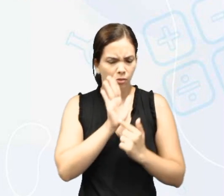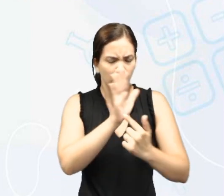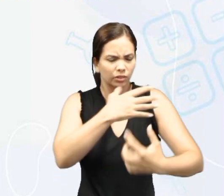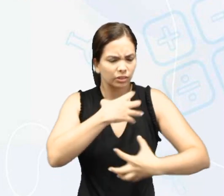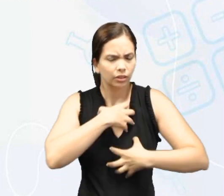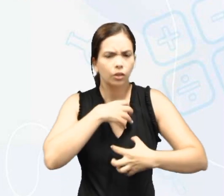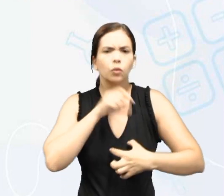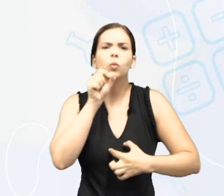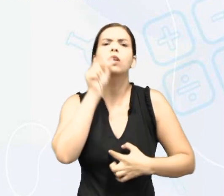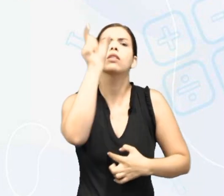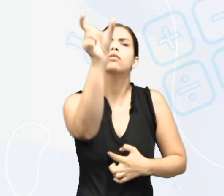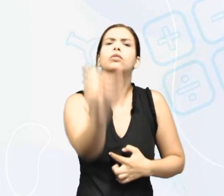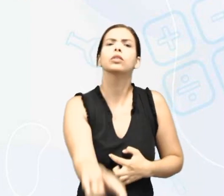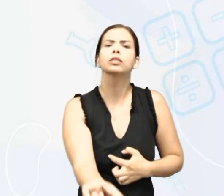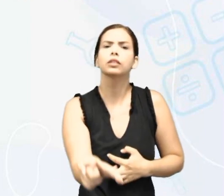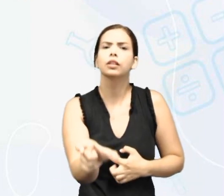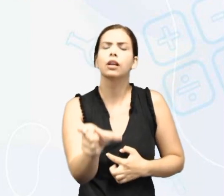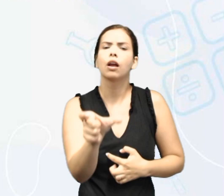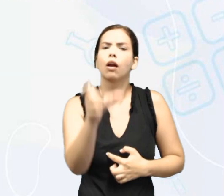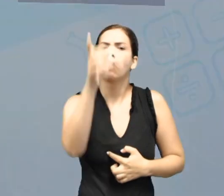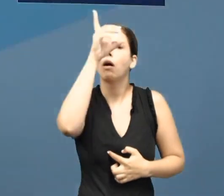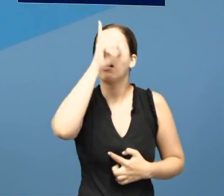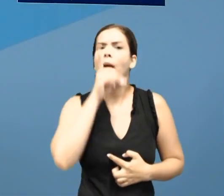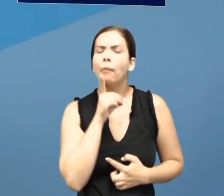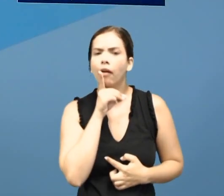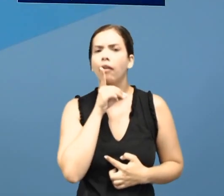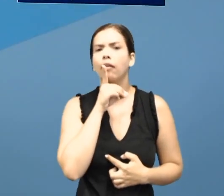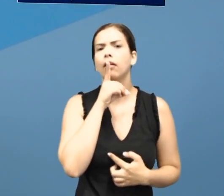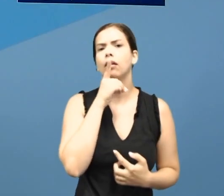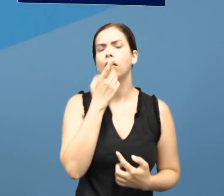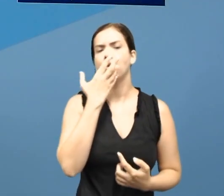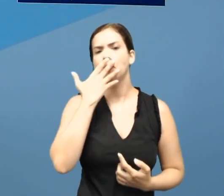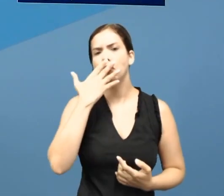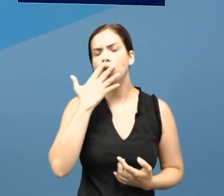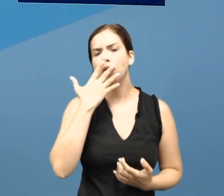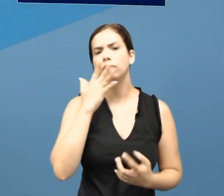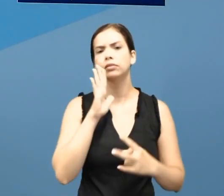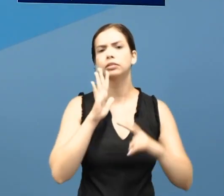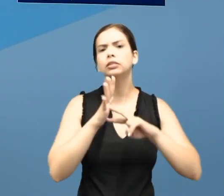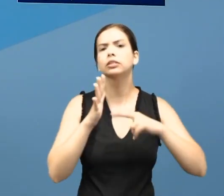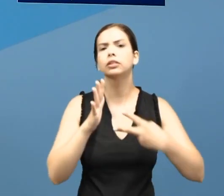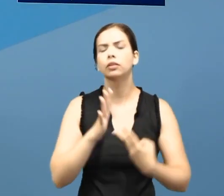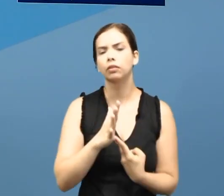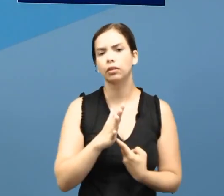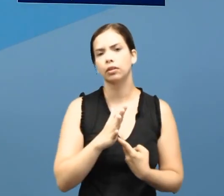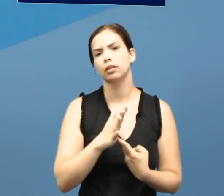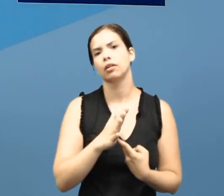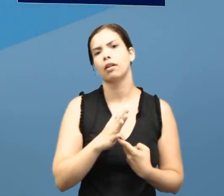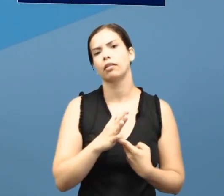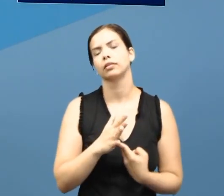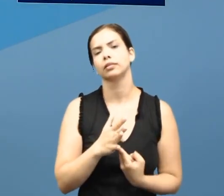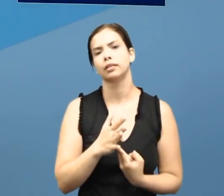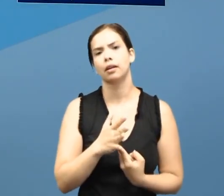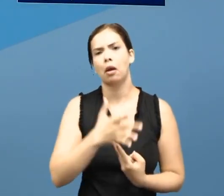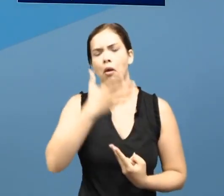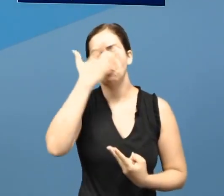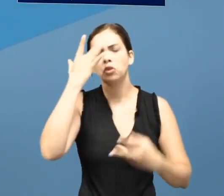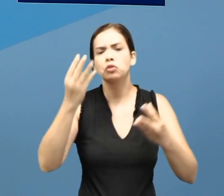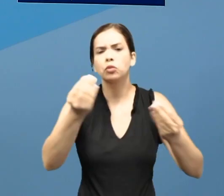O que para você, o que o amarelo representa, o que a cor? Muitos artistas, eles usam a cor também como um elemento